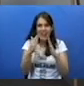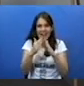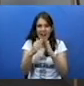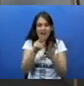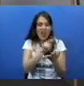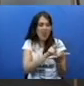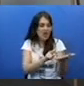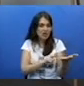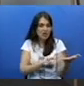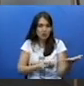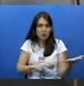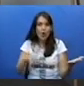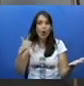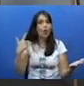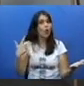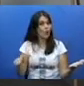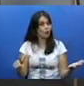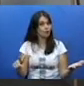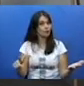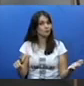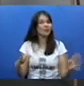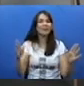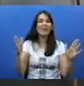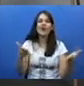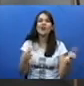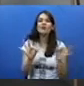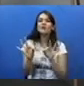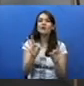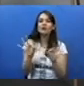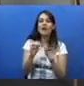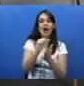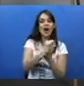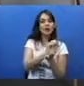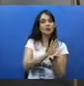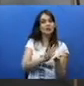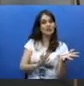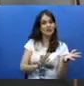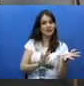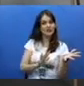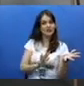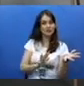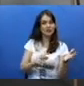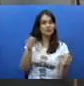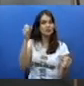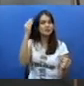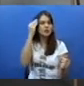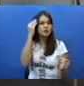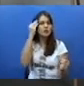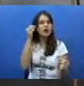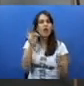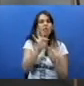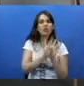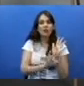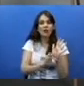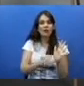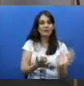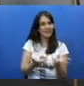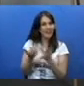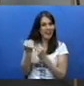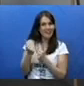novamente em casa, para agora nós estarmos preparados para fazer o entender o texto. Vamos lá?